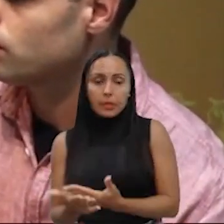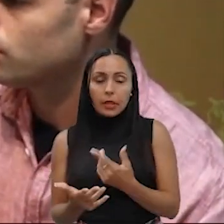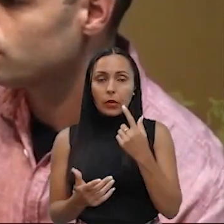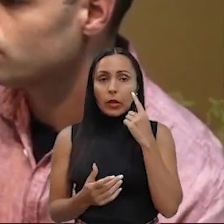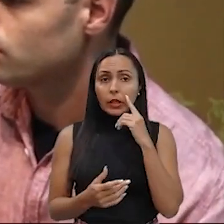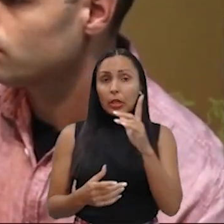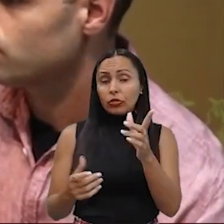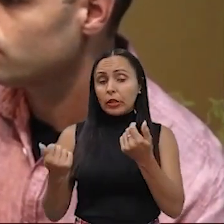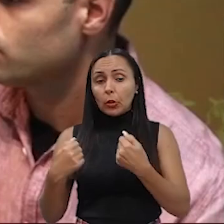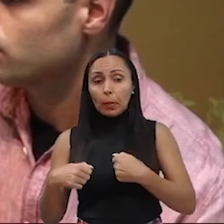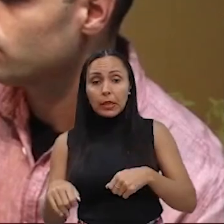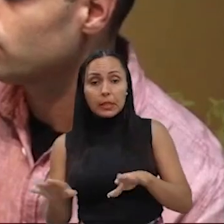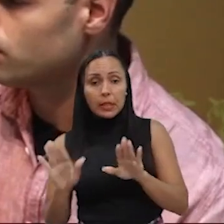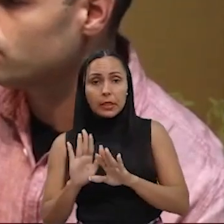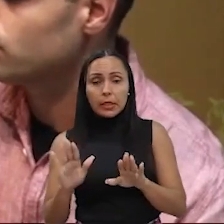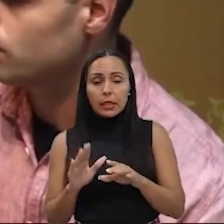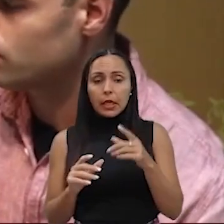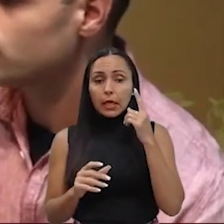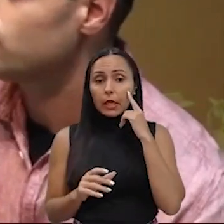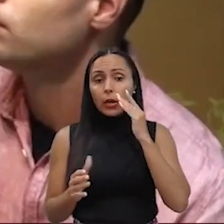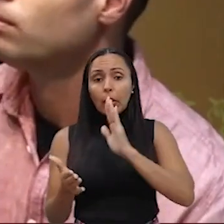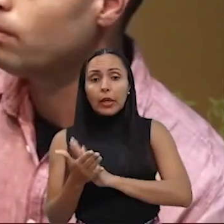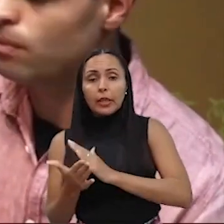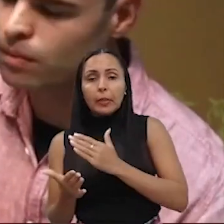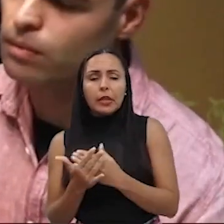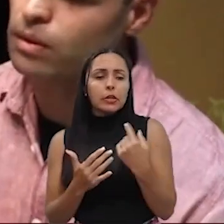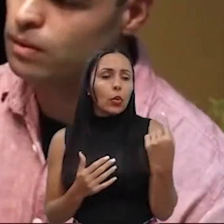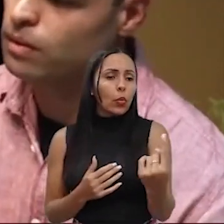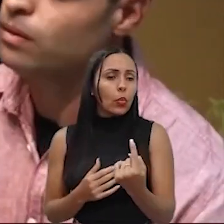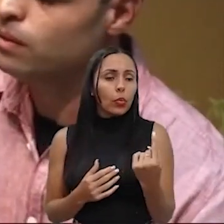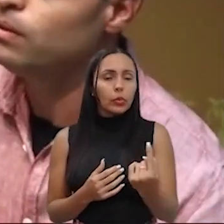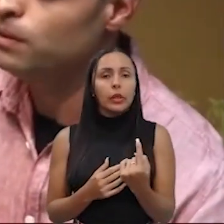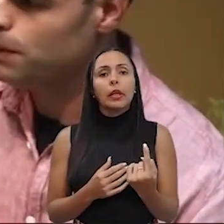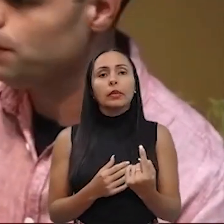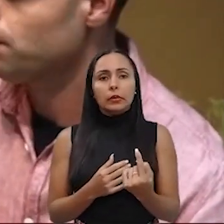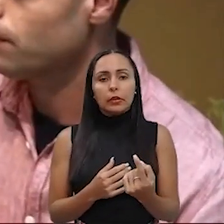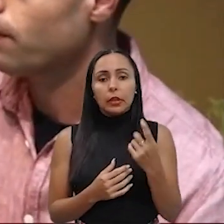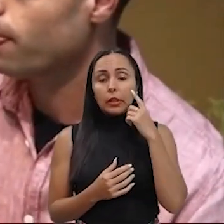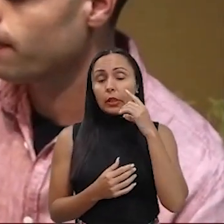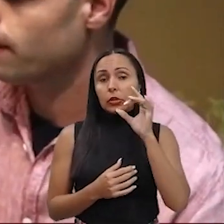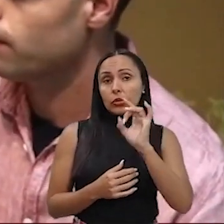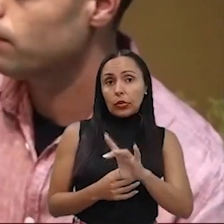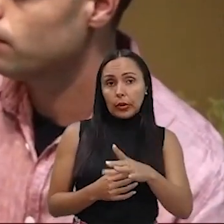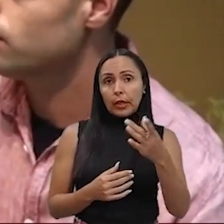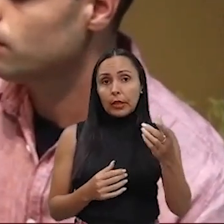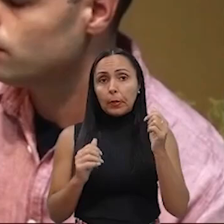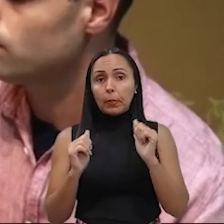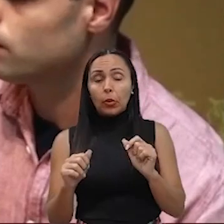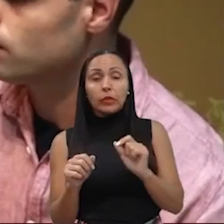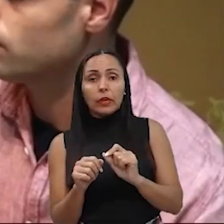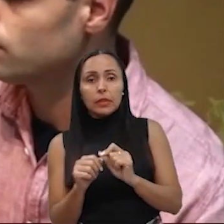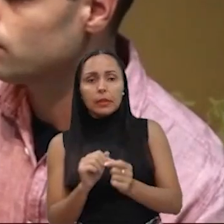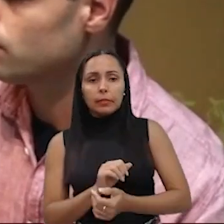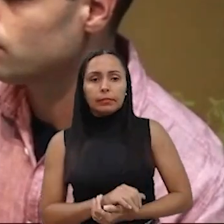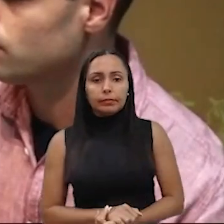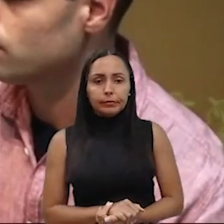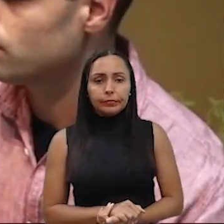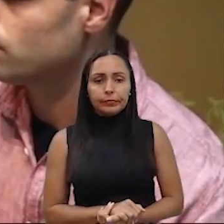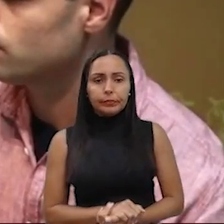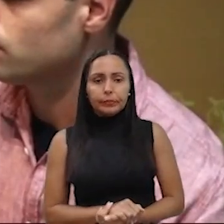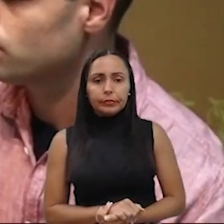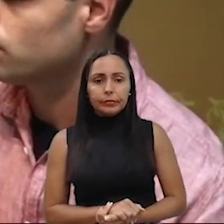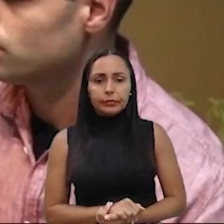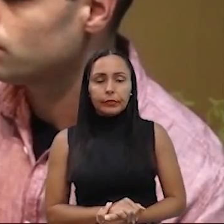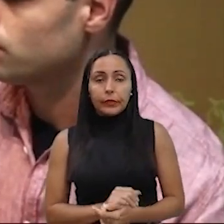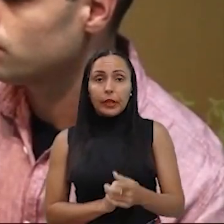precisa dizer que são interpretações únicas e exclusivas e que só eles podem fazê-la. Uhum. Então, vocês